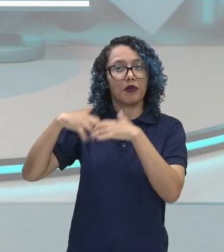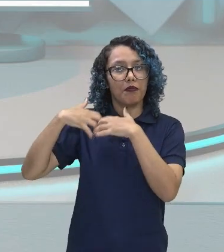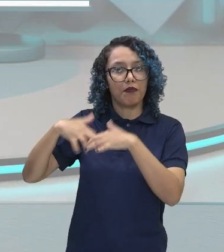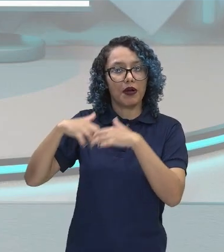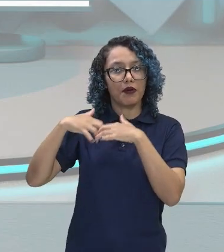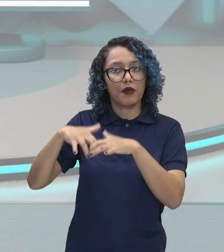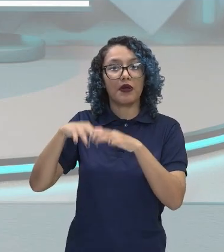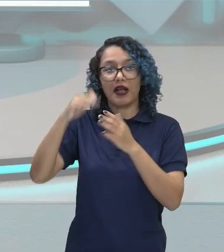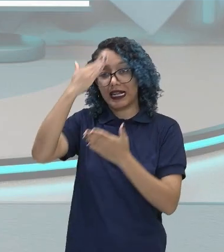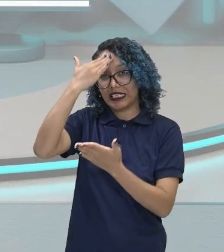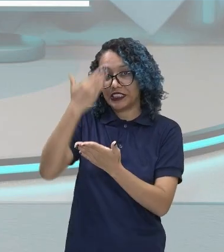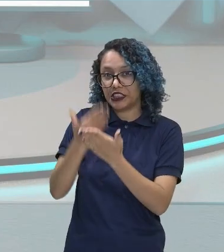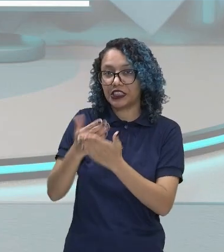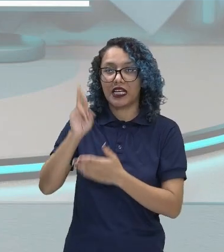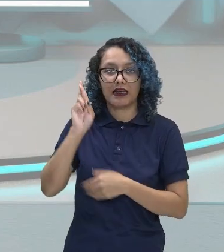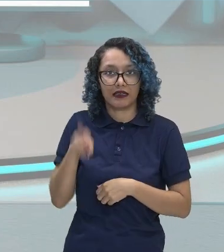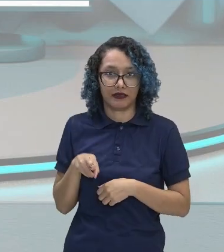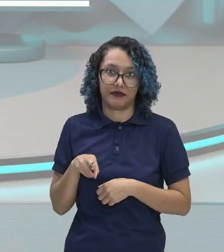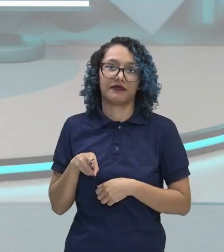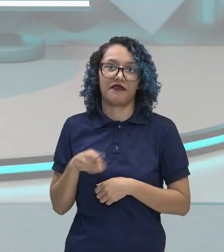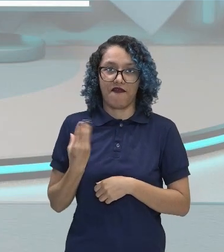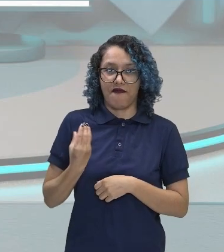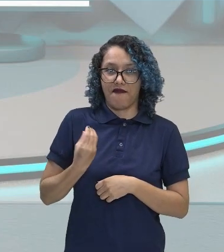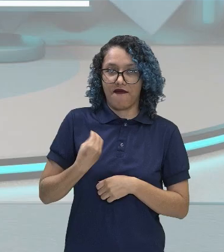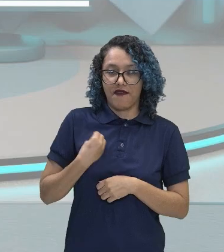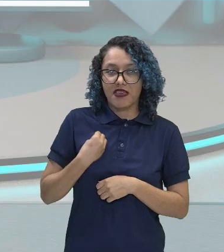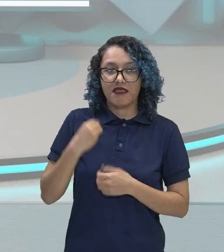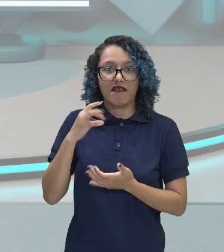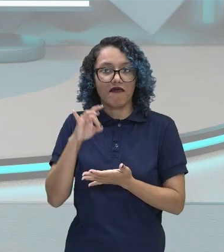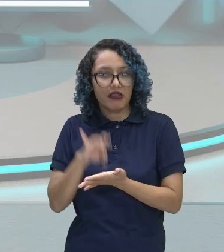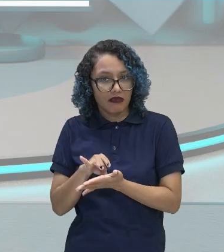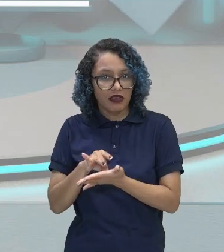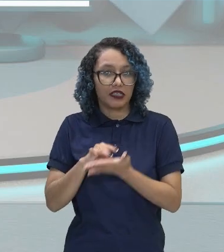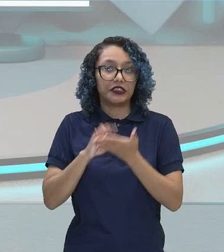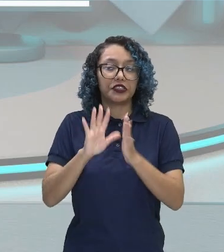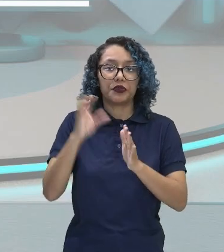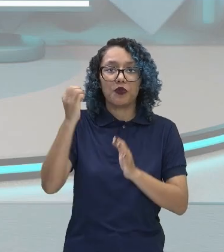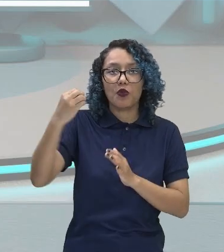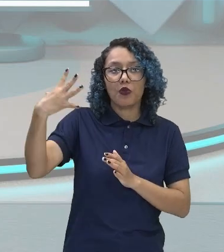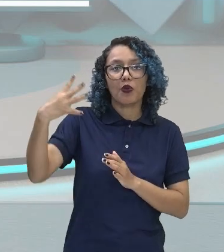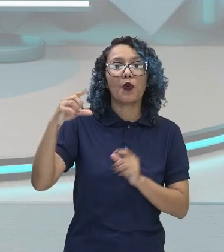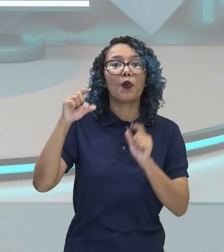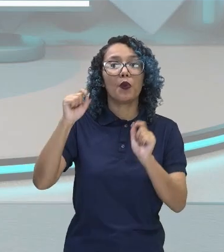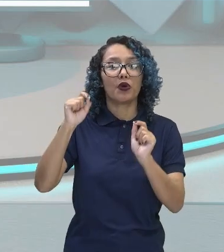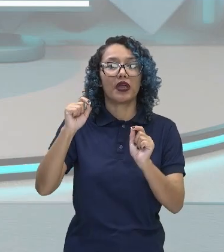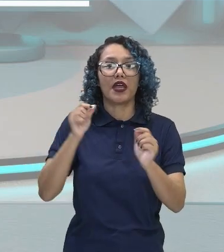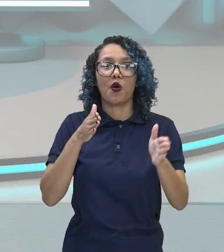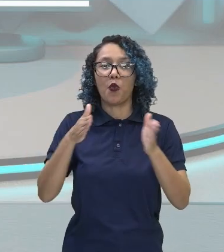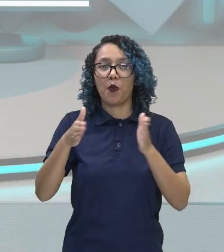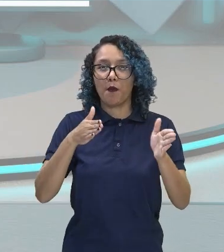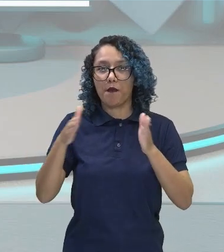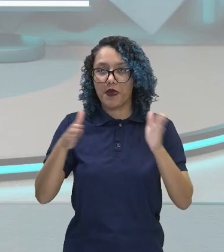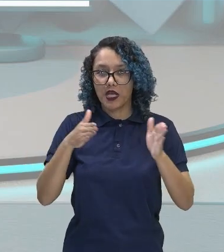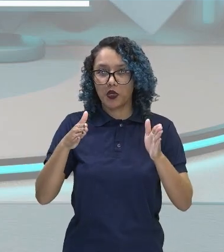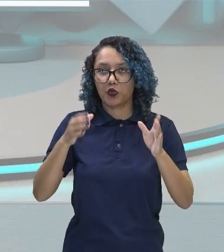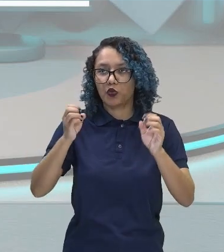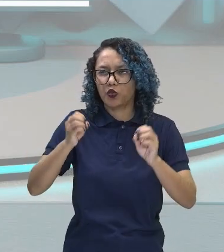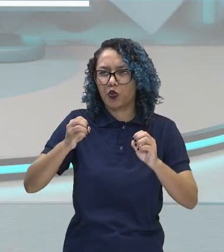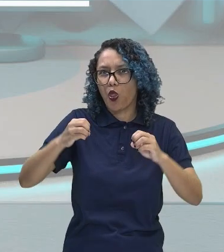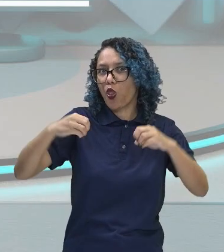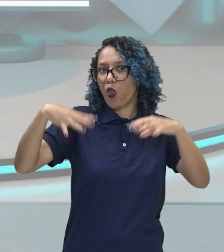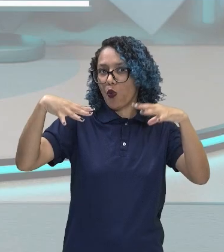defender a razão. E o iluminismo nada mais é do que o século das luzes. Foi um período em